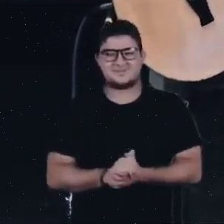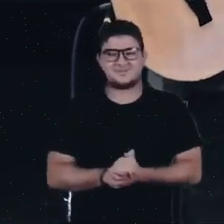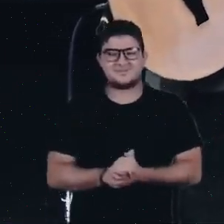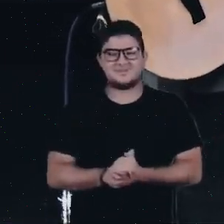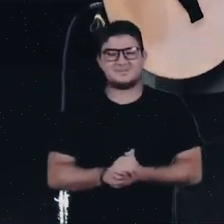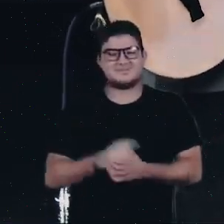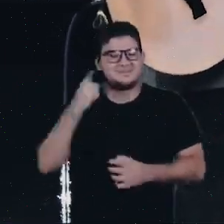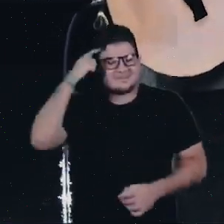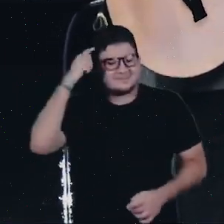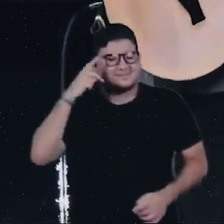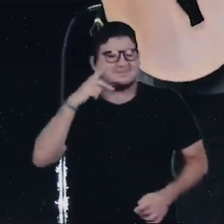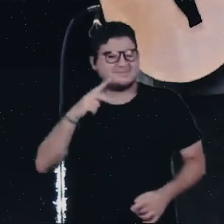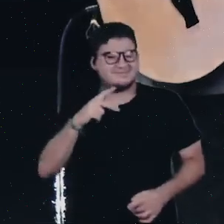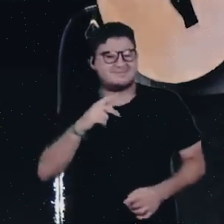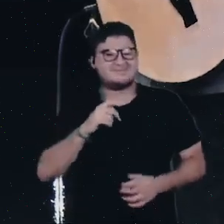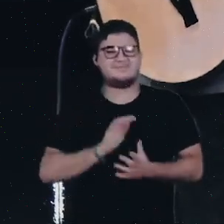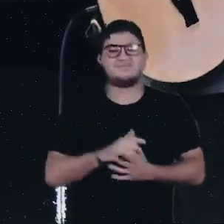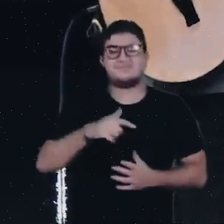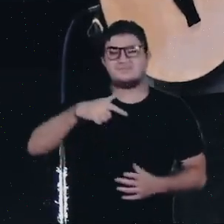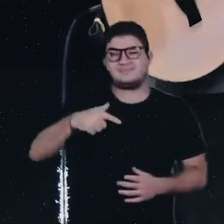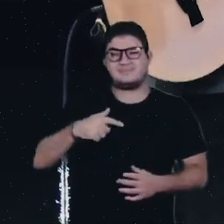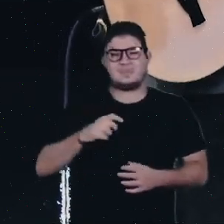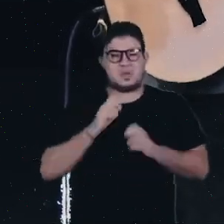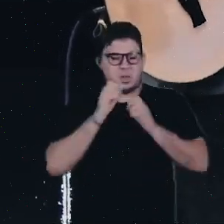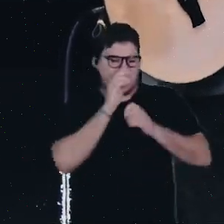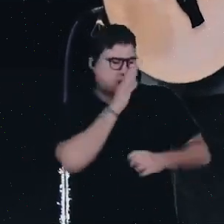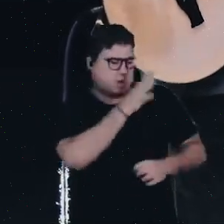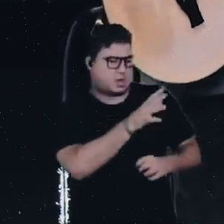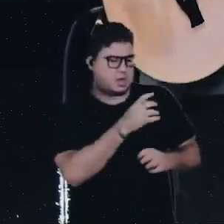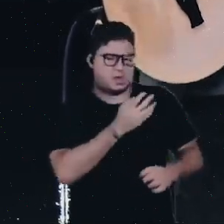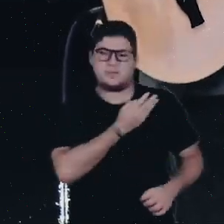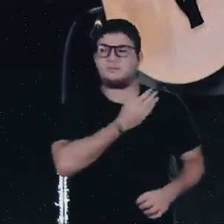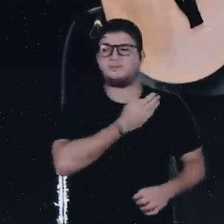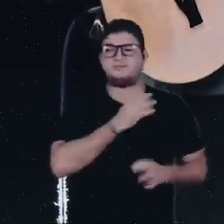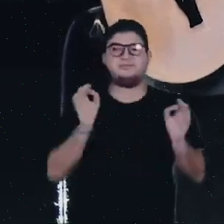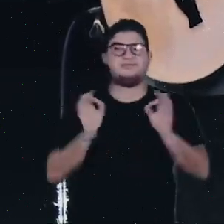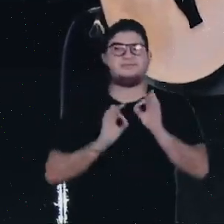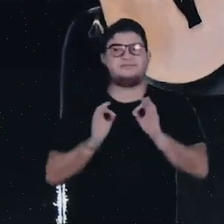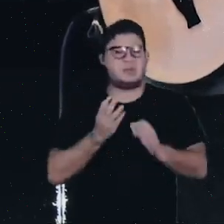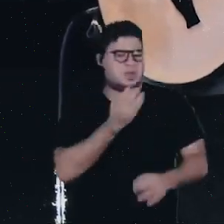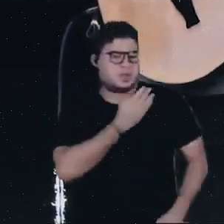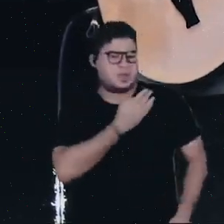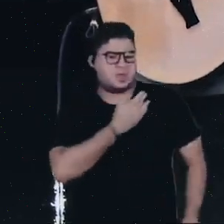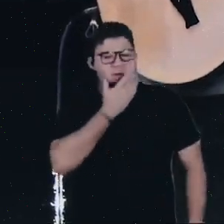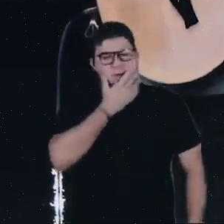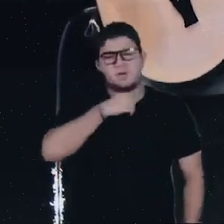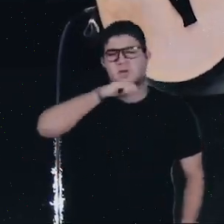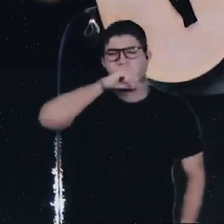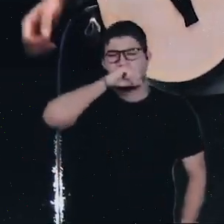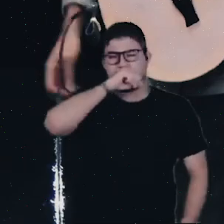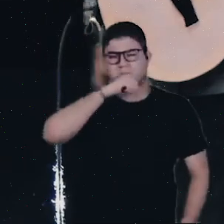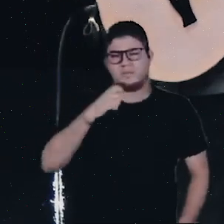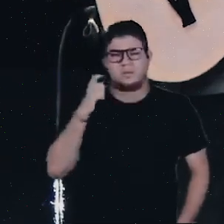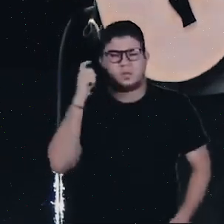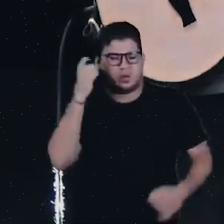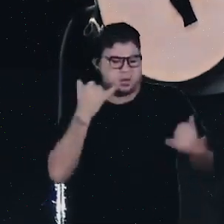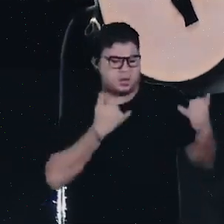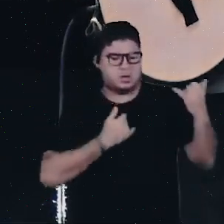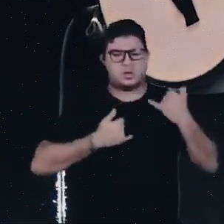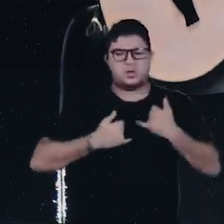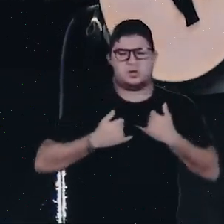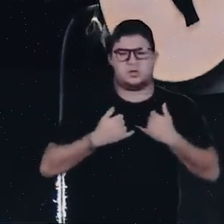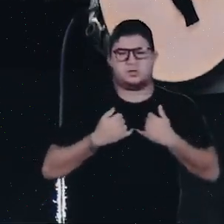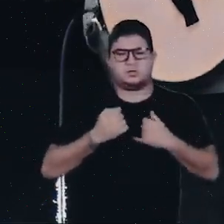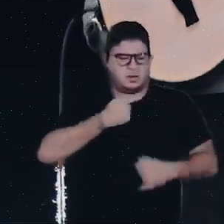Provérbios 27, 10 diz: não abandone o seu amigo, nem o amigo de seu pai, quando for atingido pela adversidade. Não vá para a casa do seu